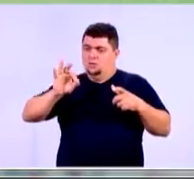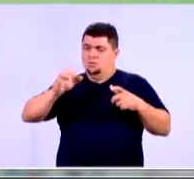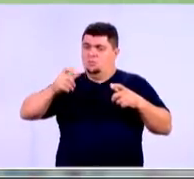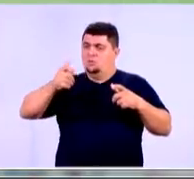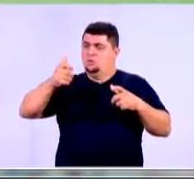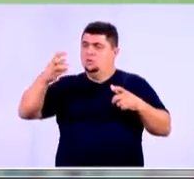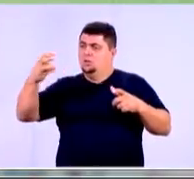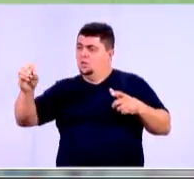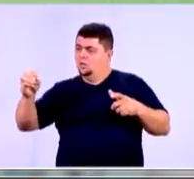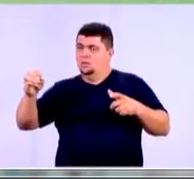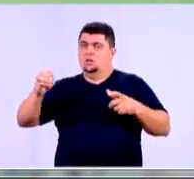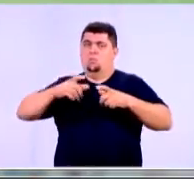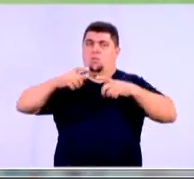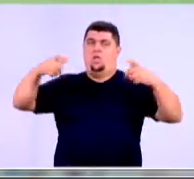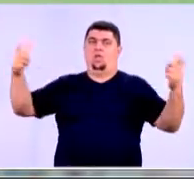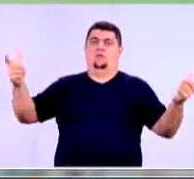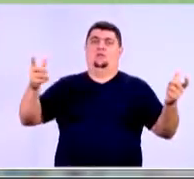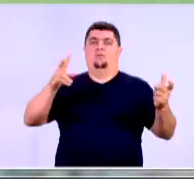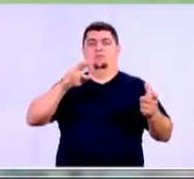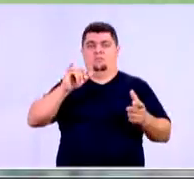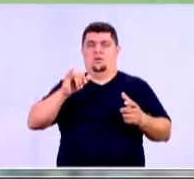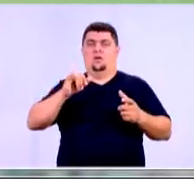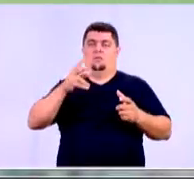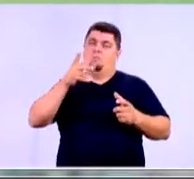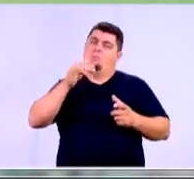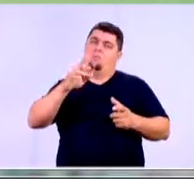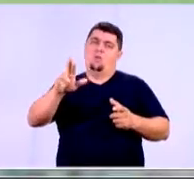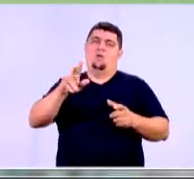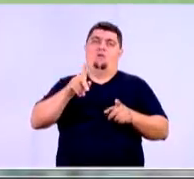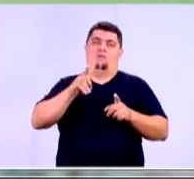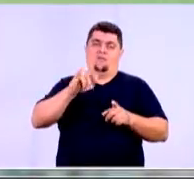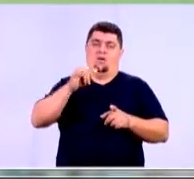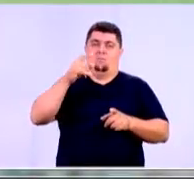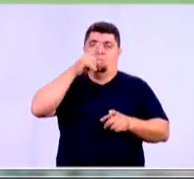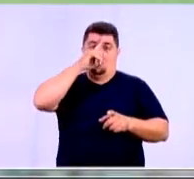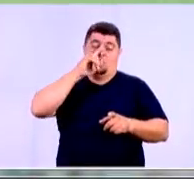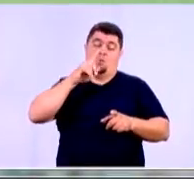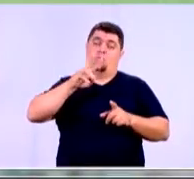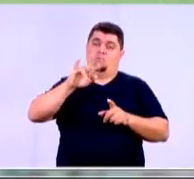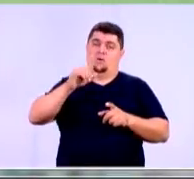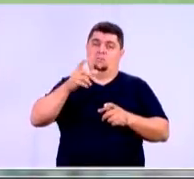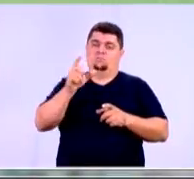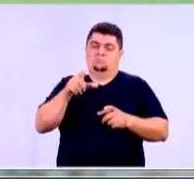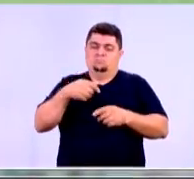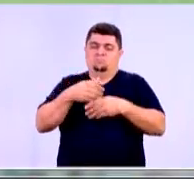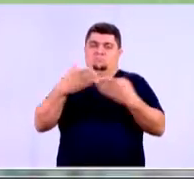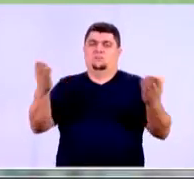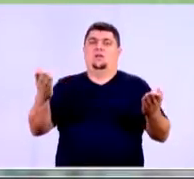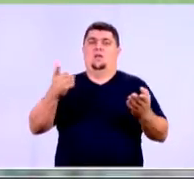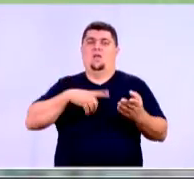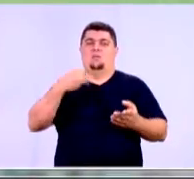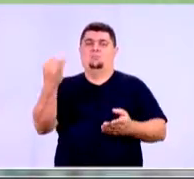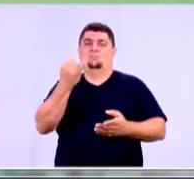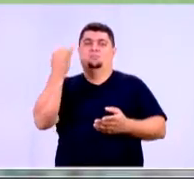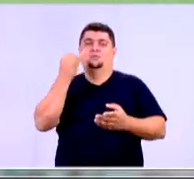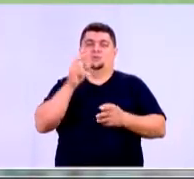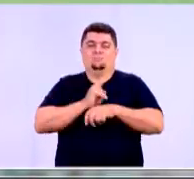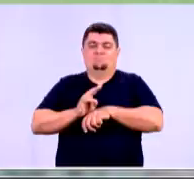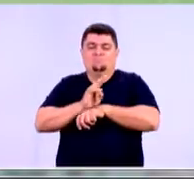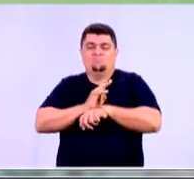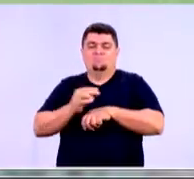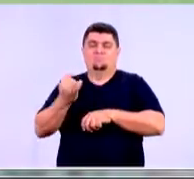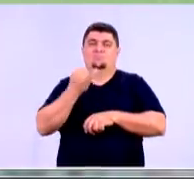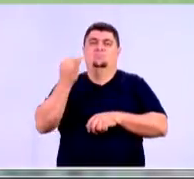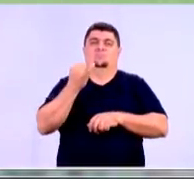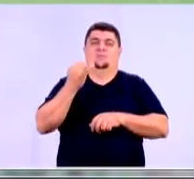para 30%. Isso significa que está ficando cada vez mais arriscado conceder crédito. Então, por isso que é importante monitorar. Você não